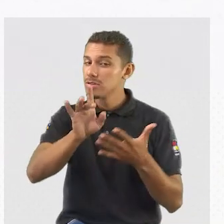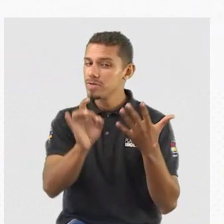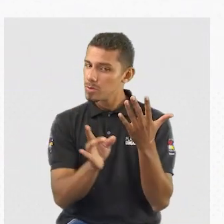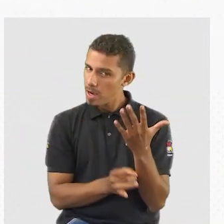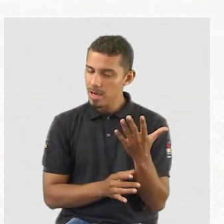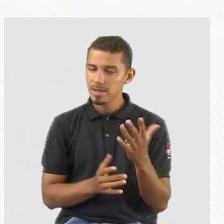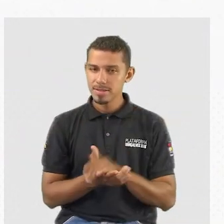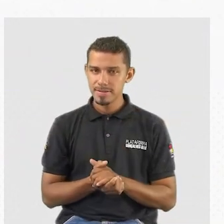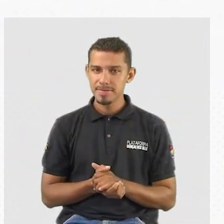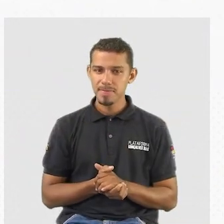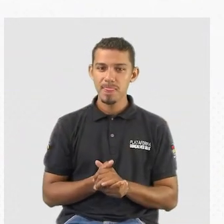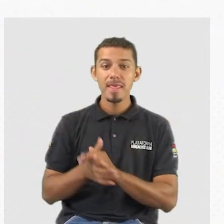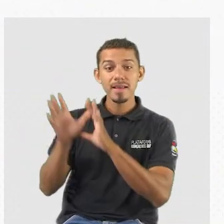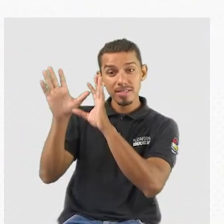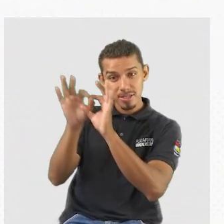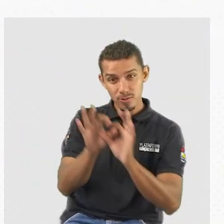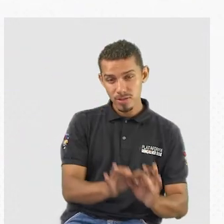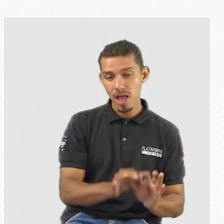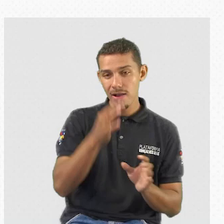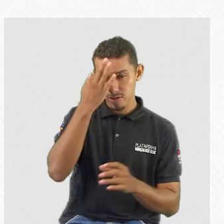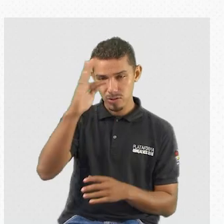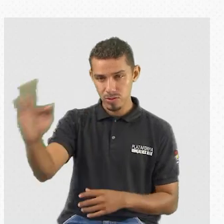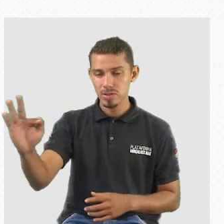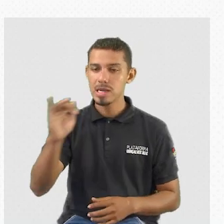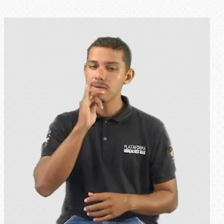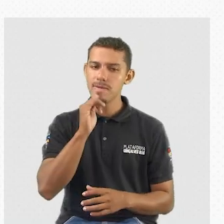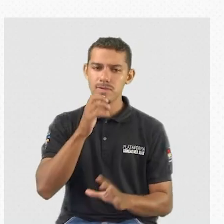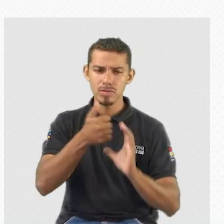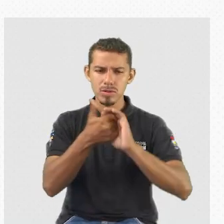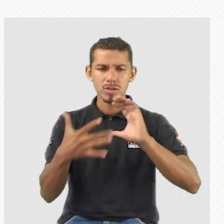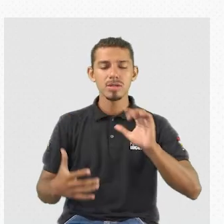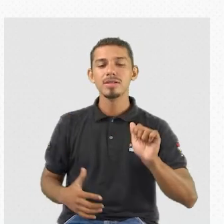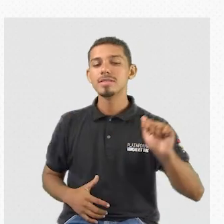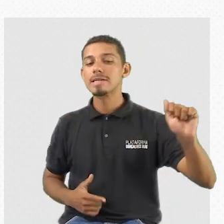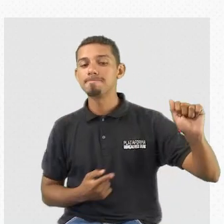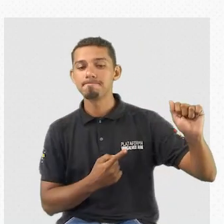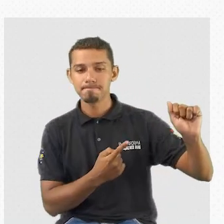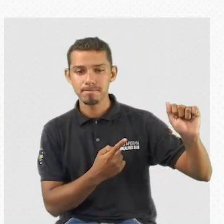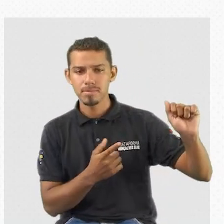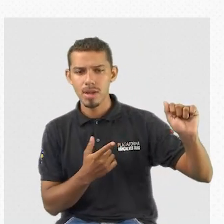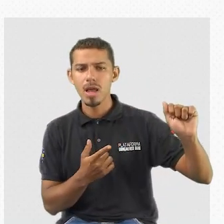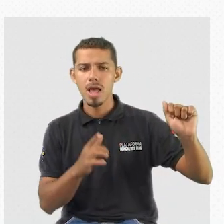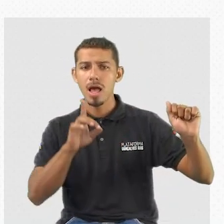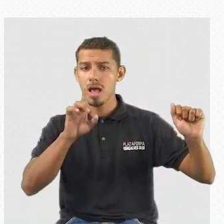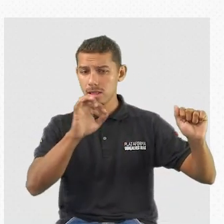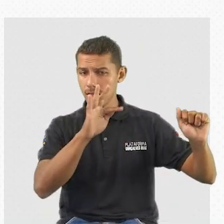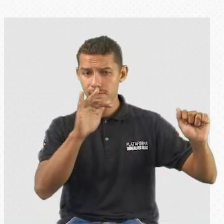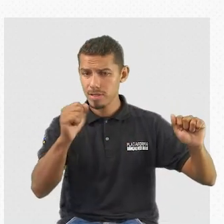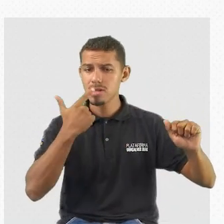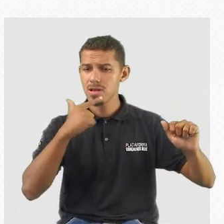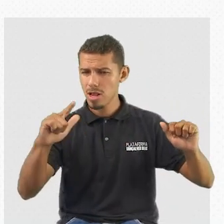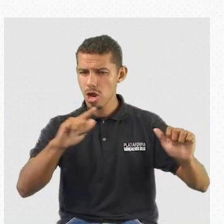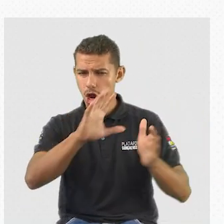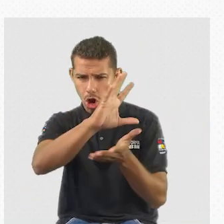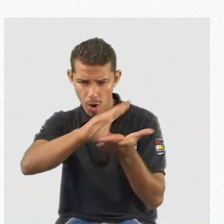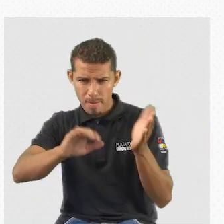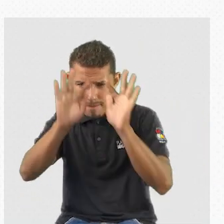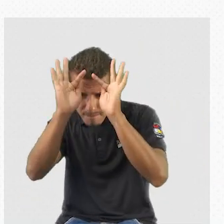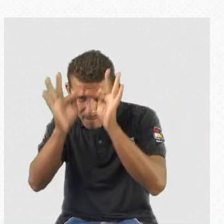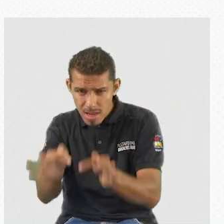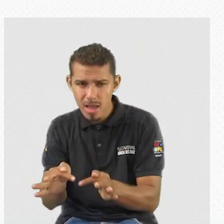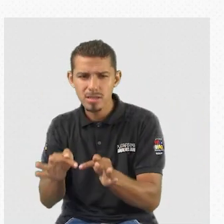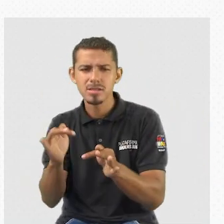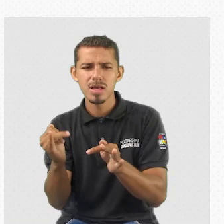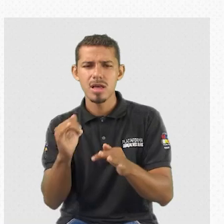individuais. Nesse contexto, a filosofia da linguagem moderna se caracteriza por, letra A defesa da linguagem como cópia fiel e imediata das